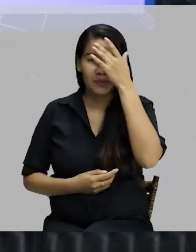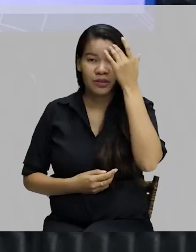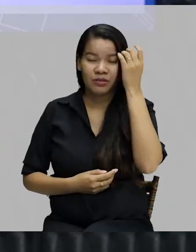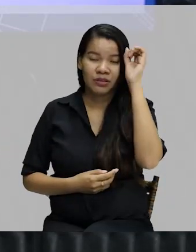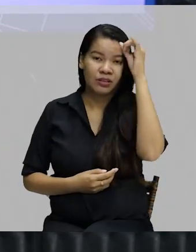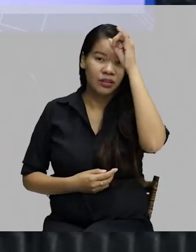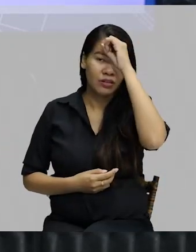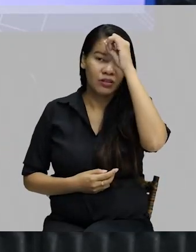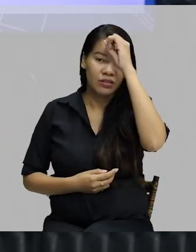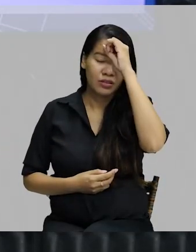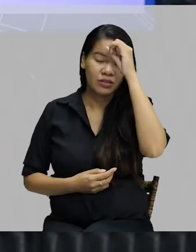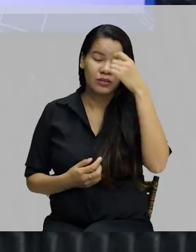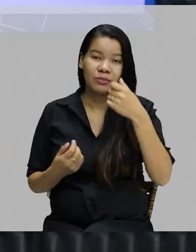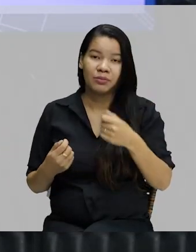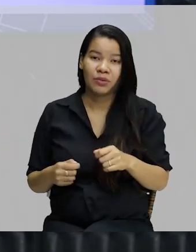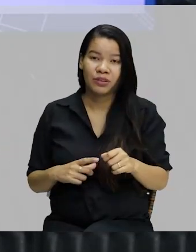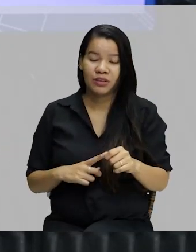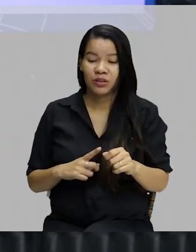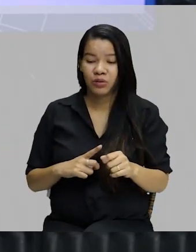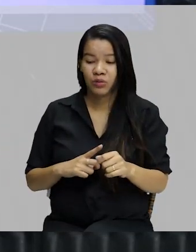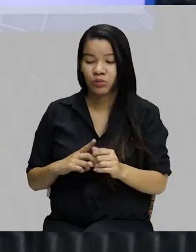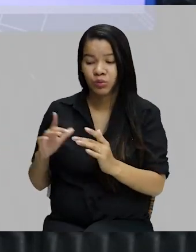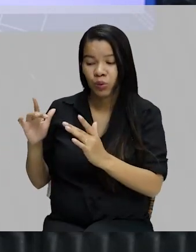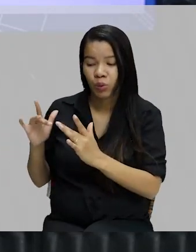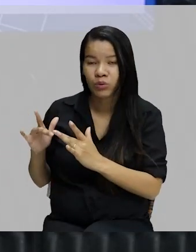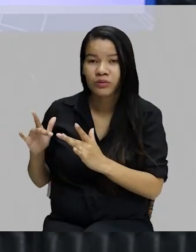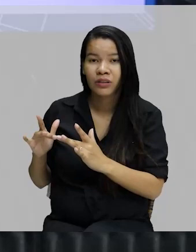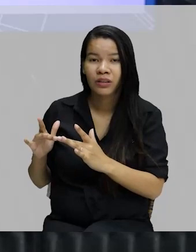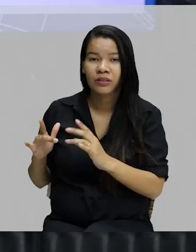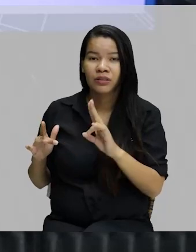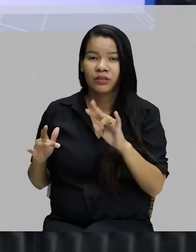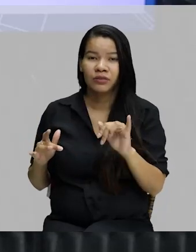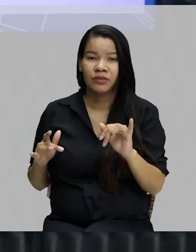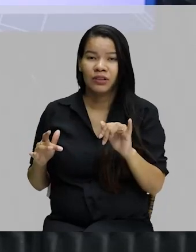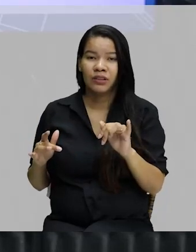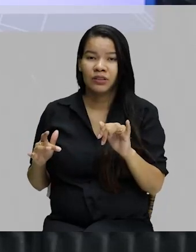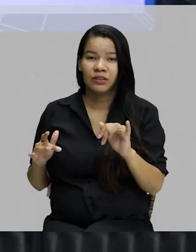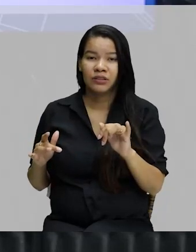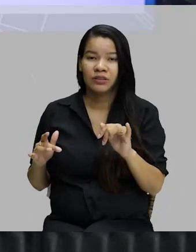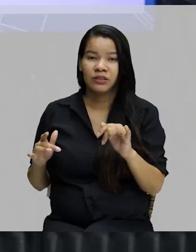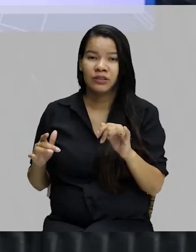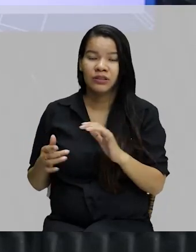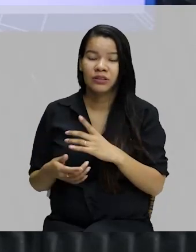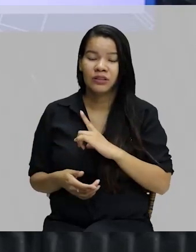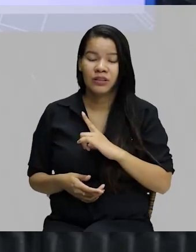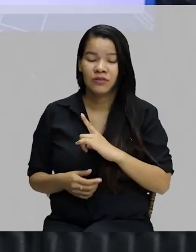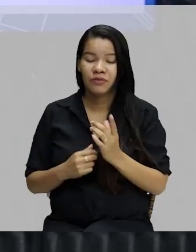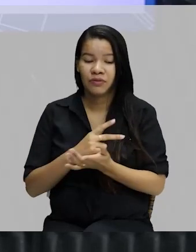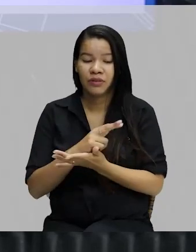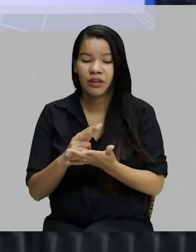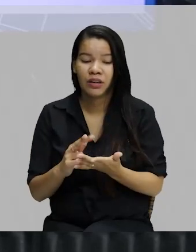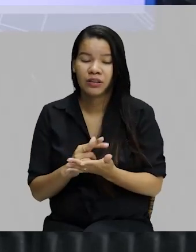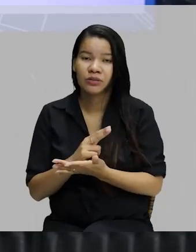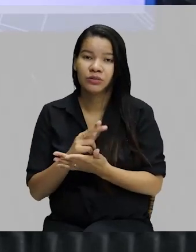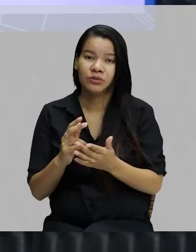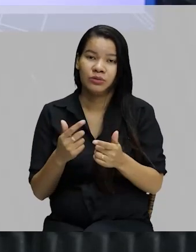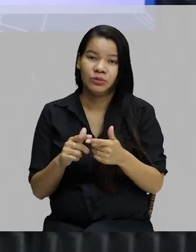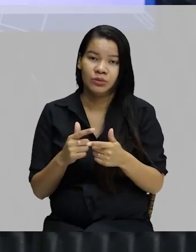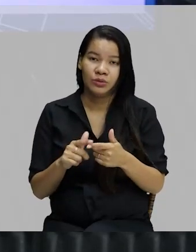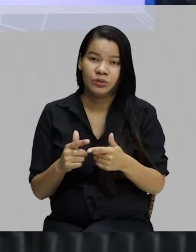inocentes podem entrar em contato e vai gerar diversos problemas. A radiação, ela